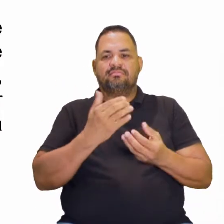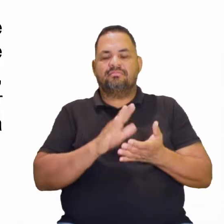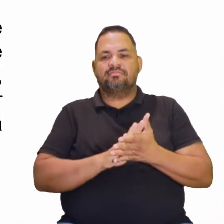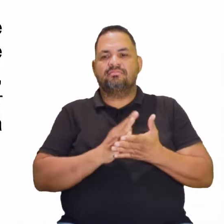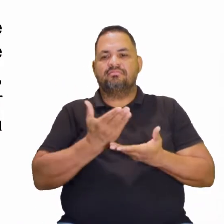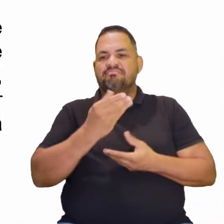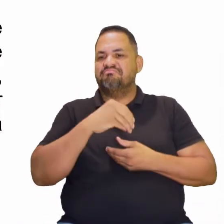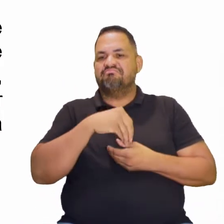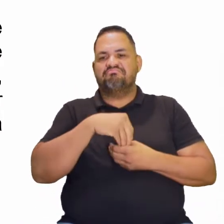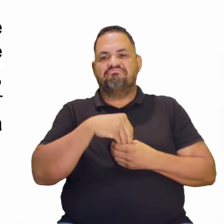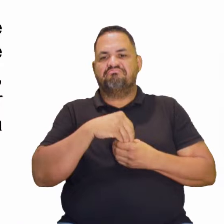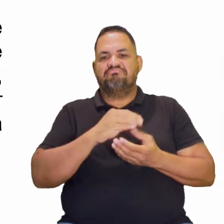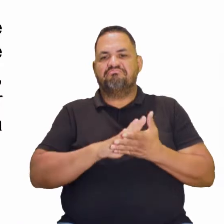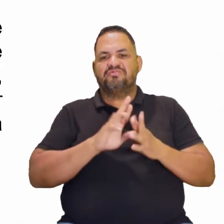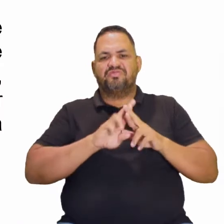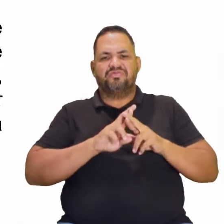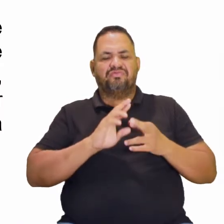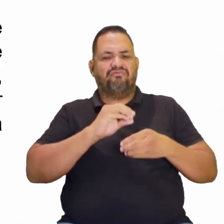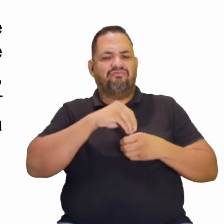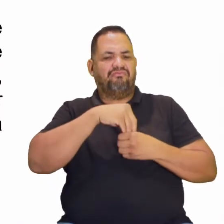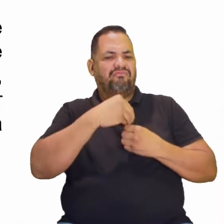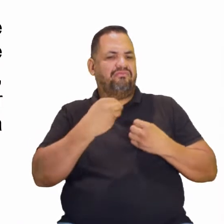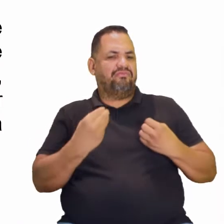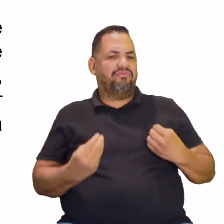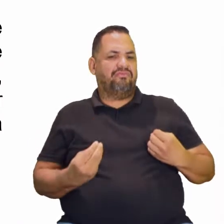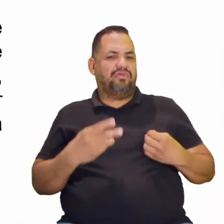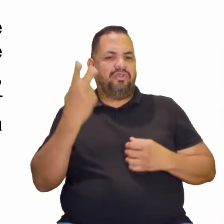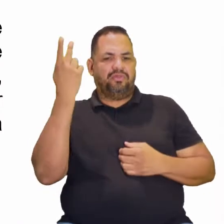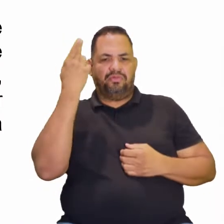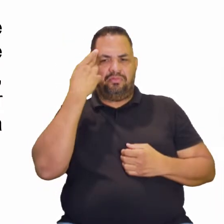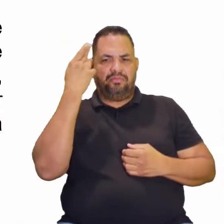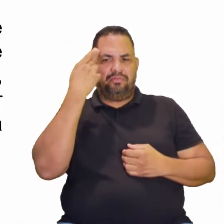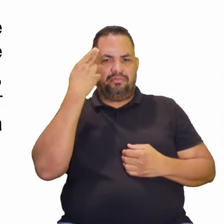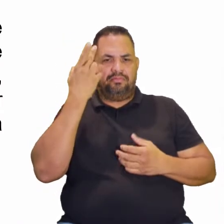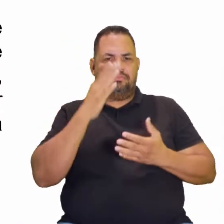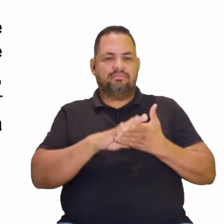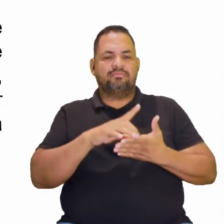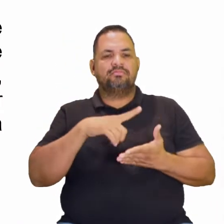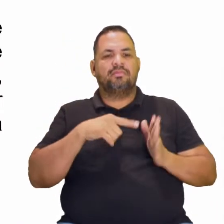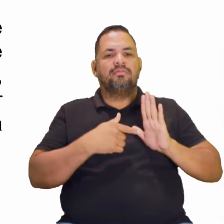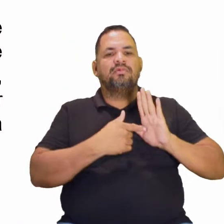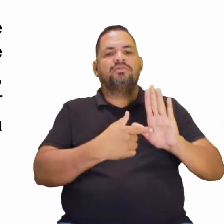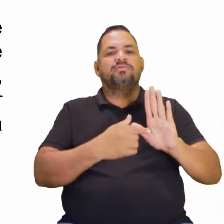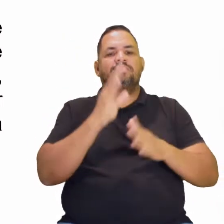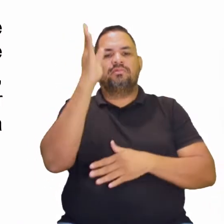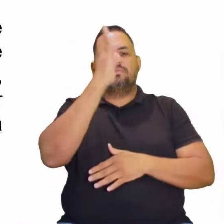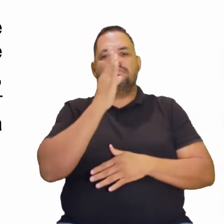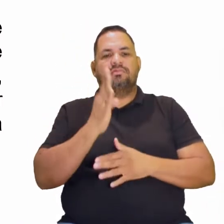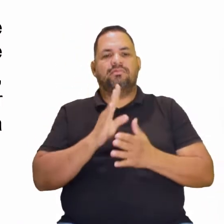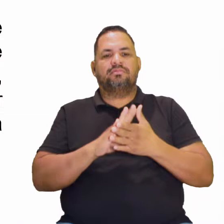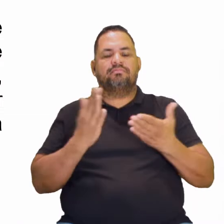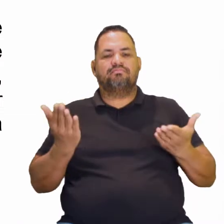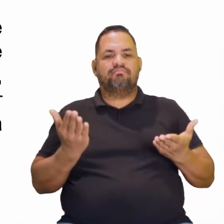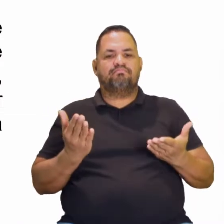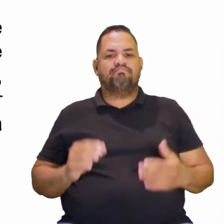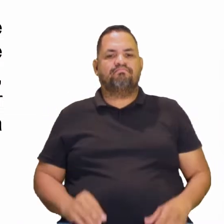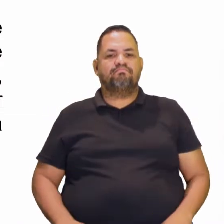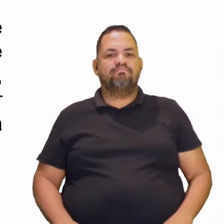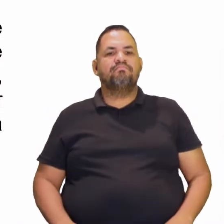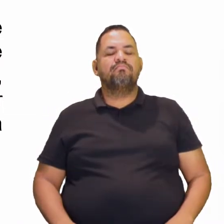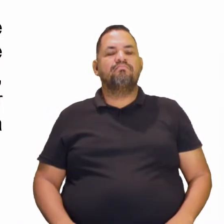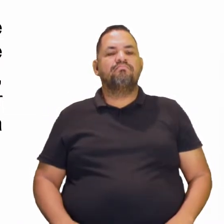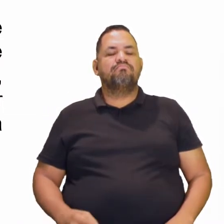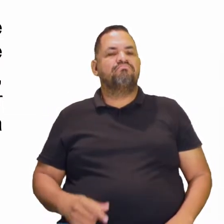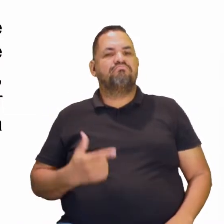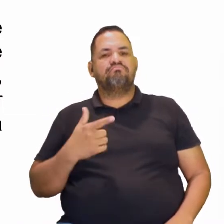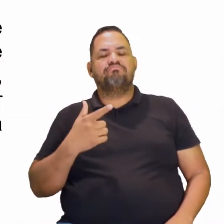arte anormal, e que a artista estava trazendo para o Brasil uma coisa que